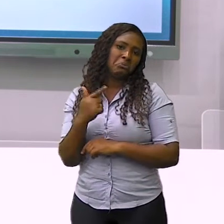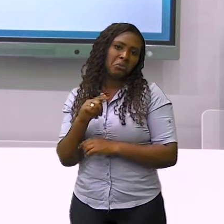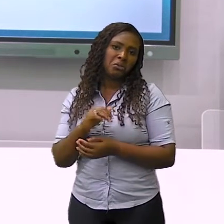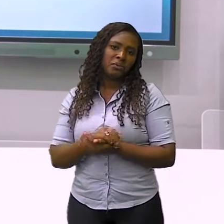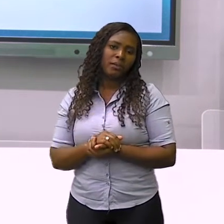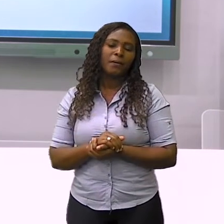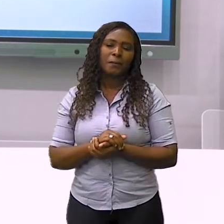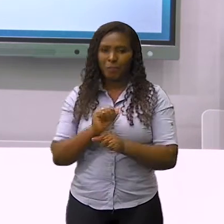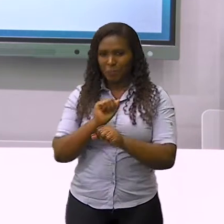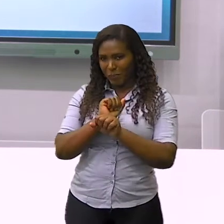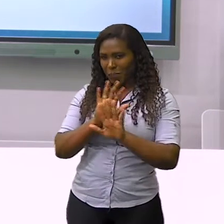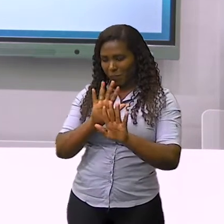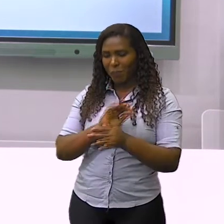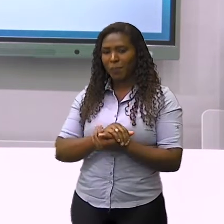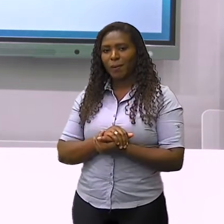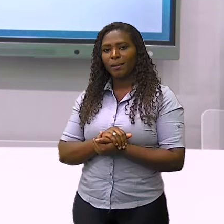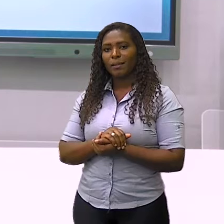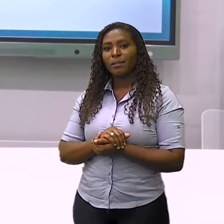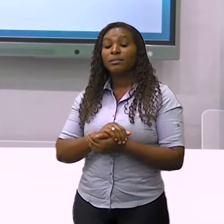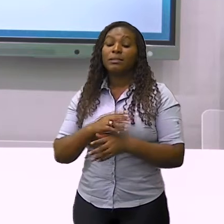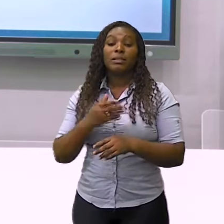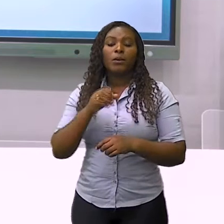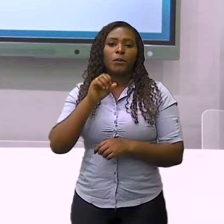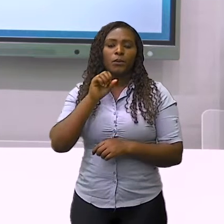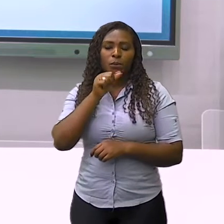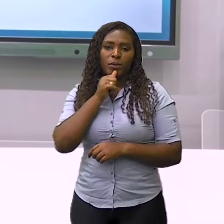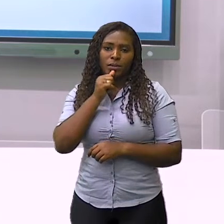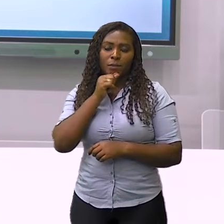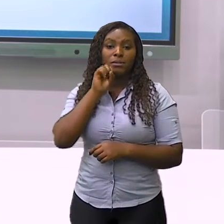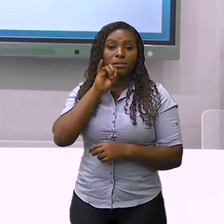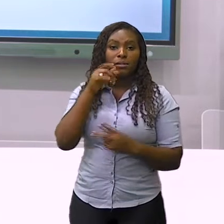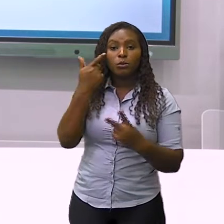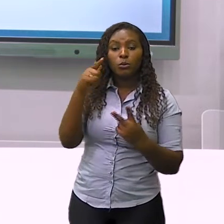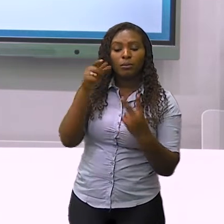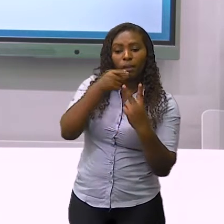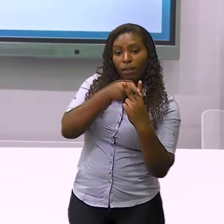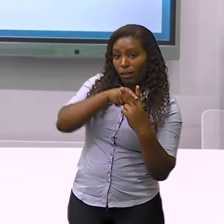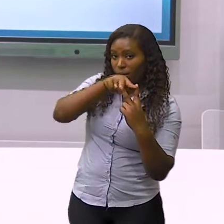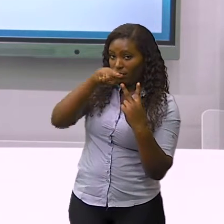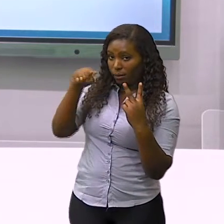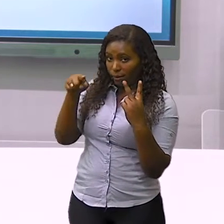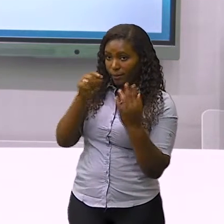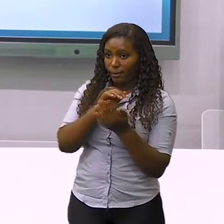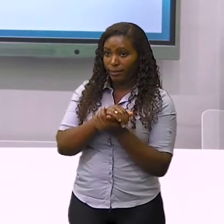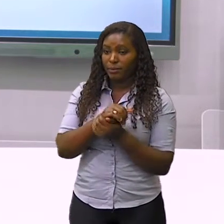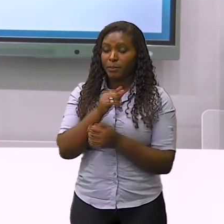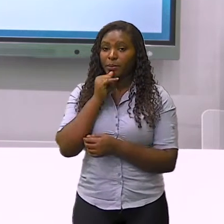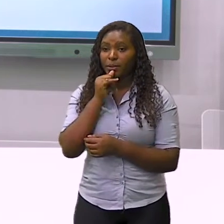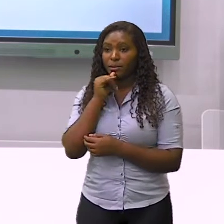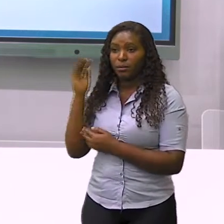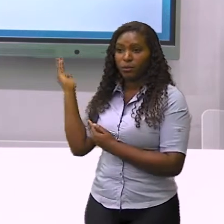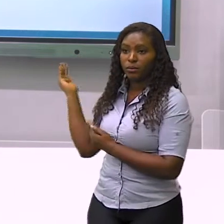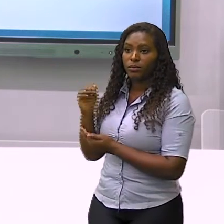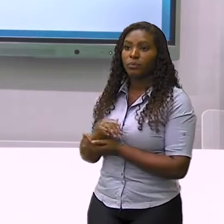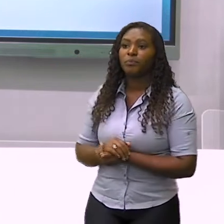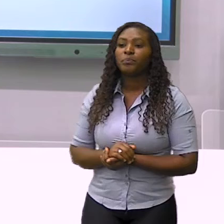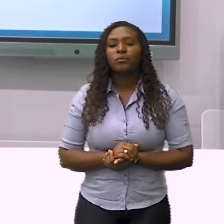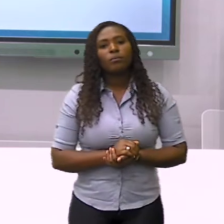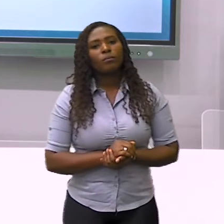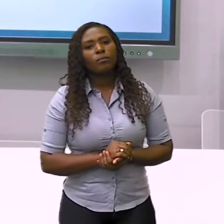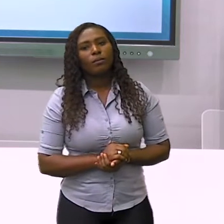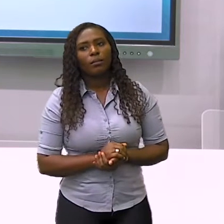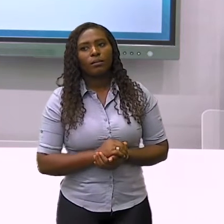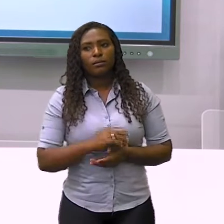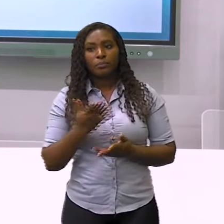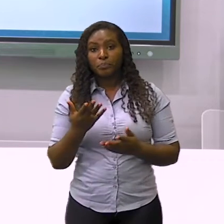for negativo o meu coeficiente, eu coloco entre parênteses. Por quê? 4 ao quadrado, 4